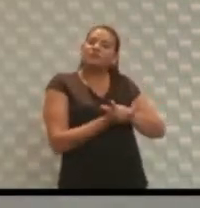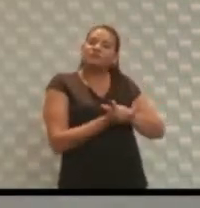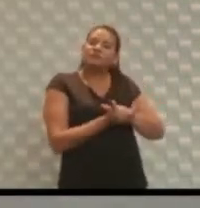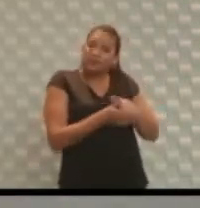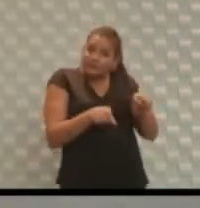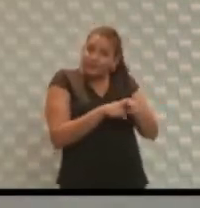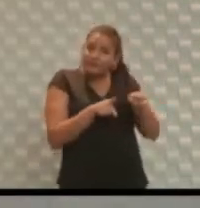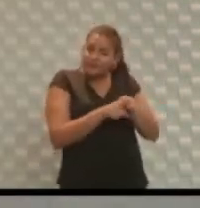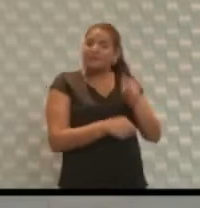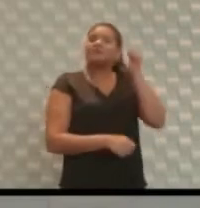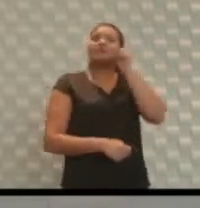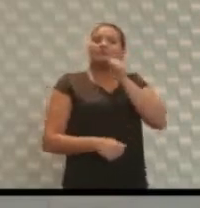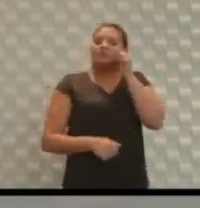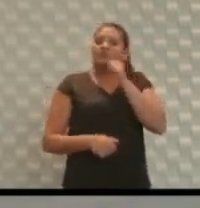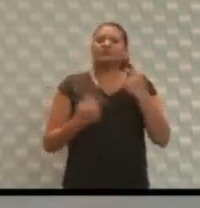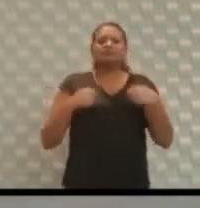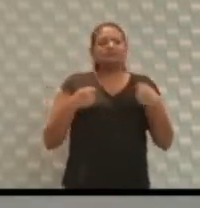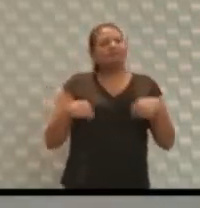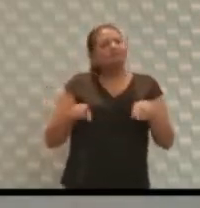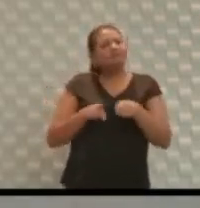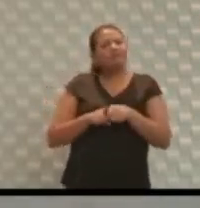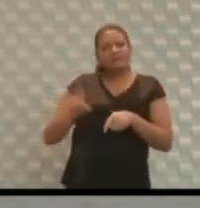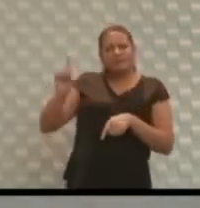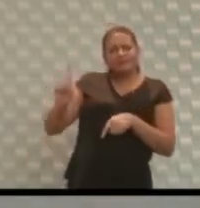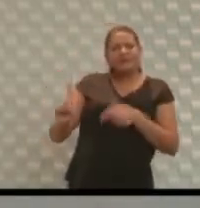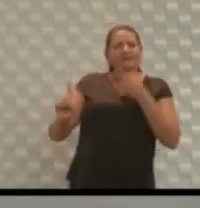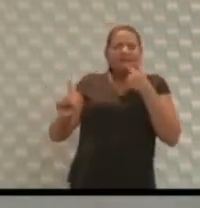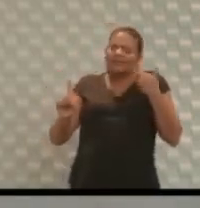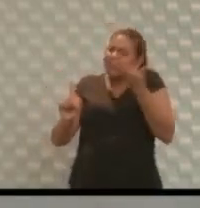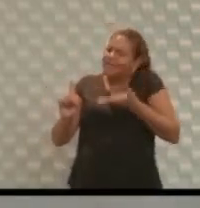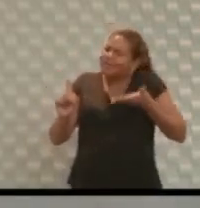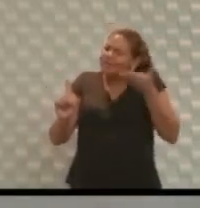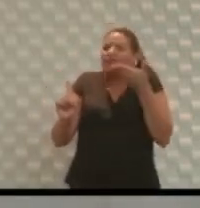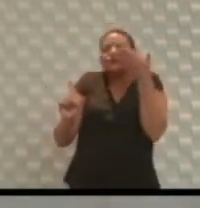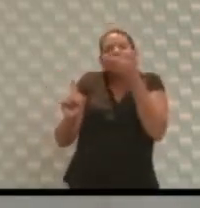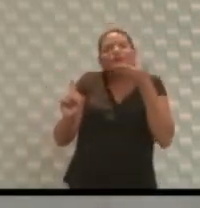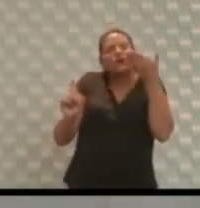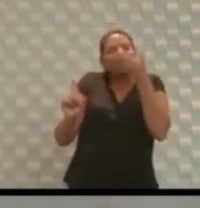sabe? Aquela devoção, aquele cuidado, aquela honra.